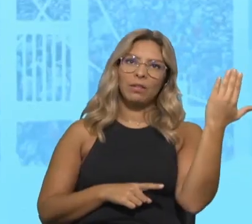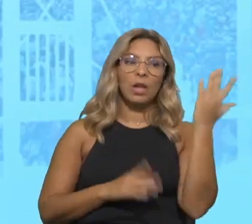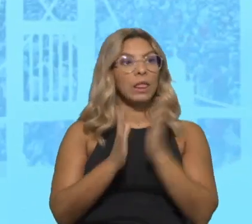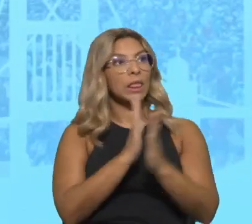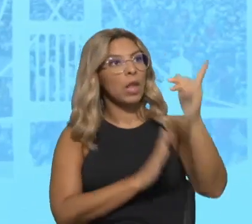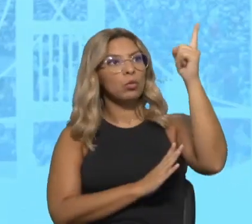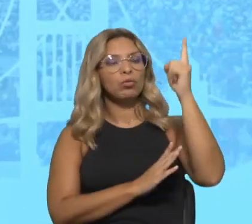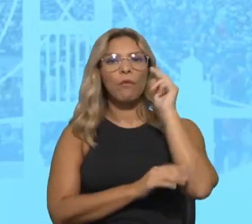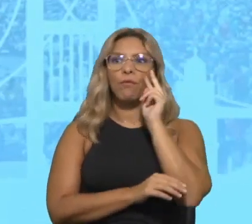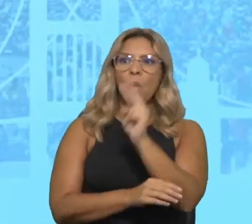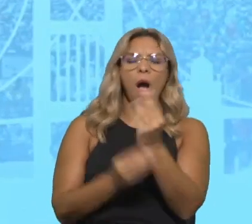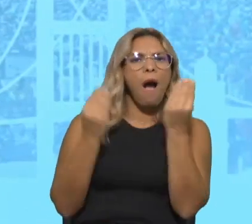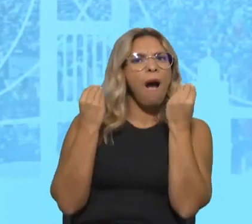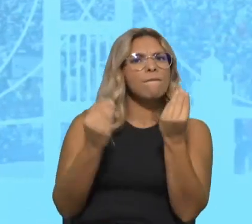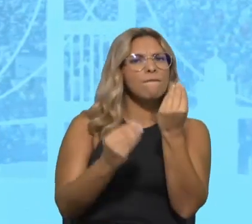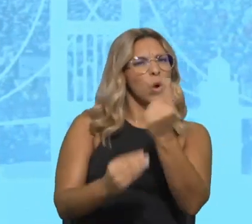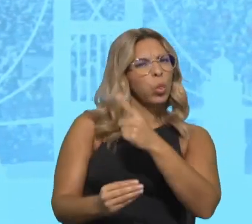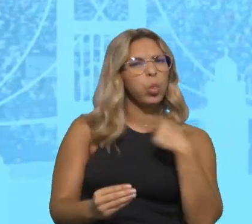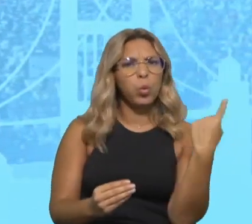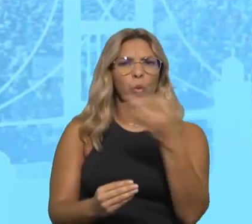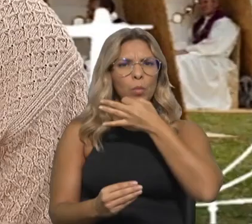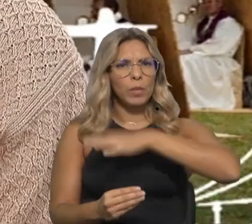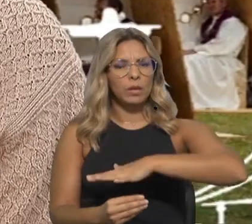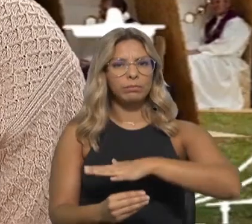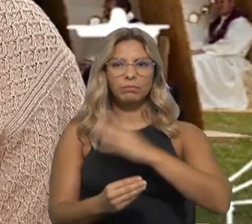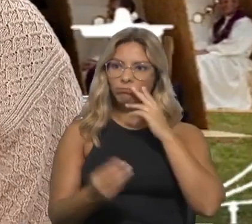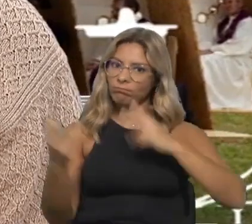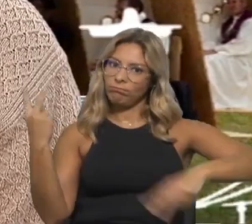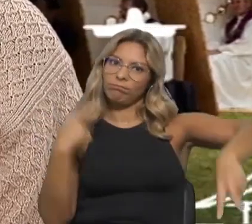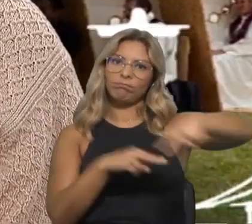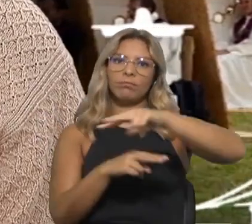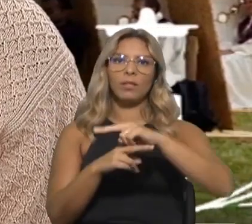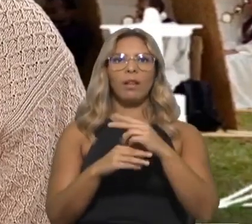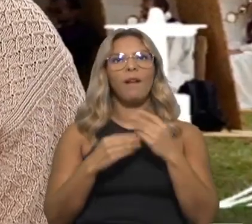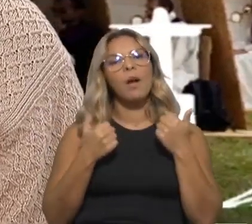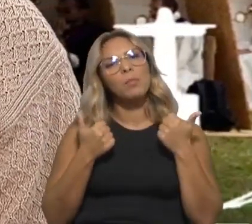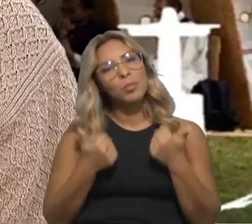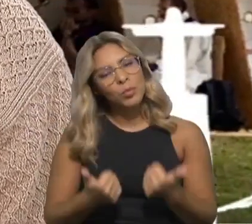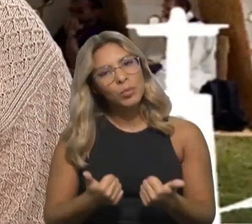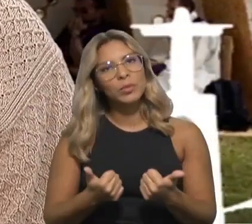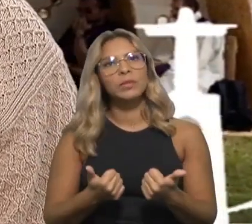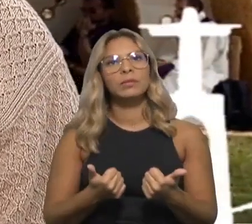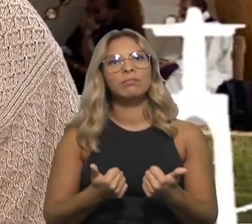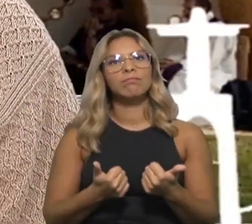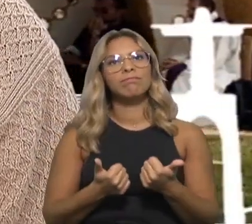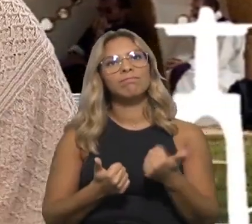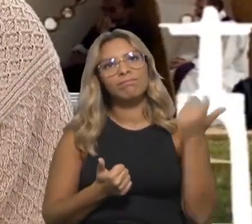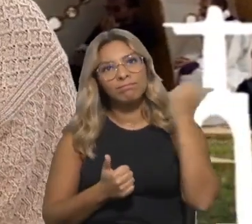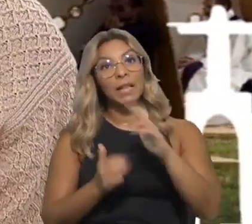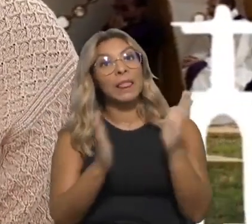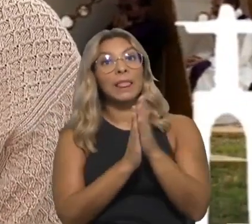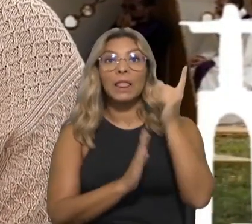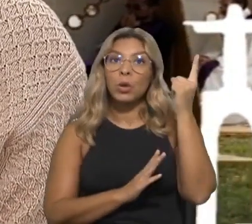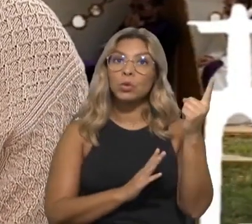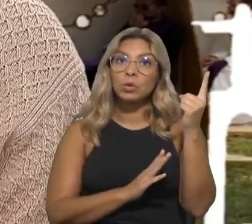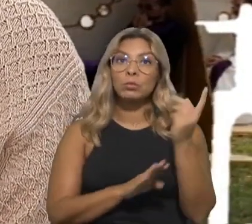tudo era bom e nesse bom contemplamos então a bondade infinita de Deus